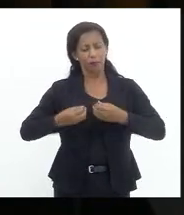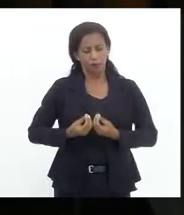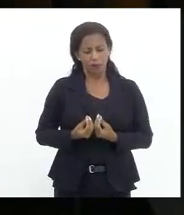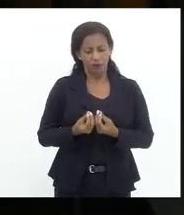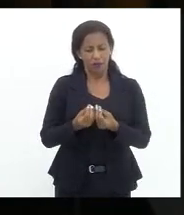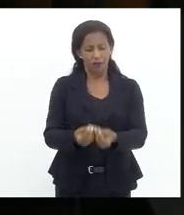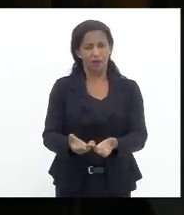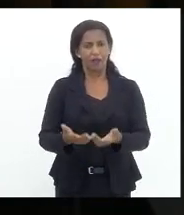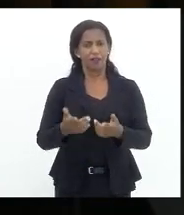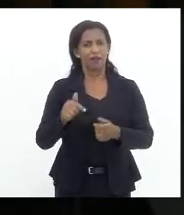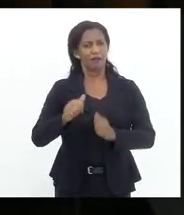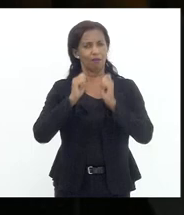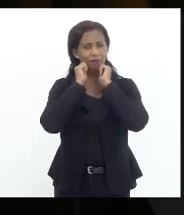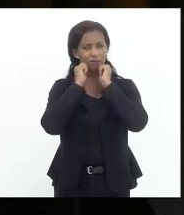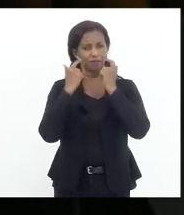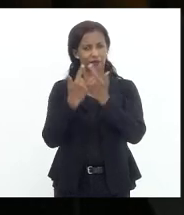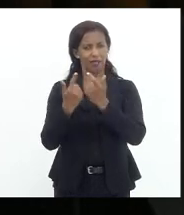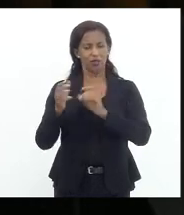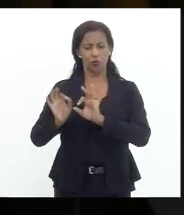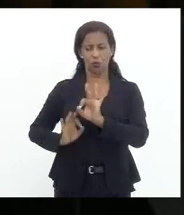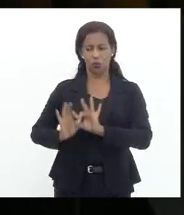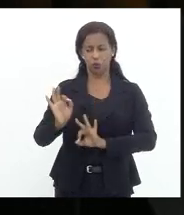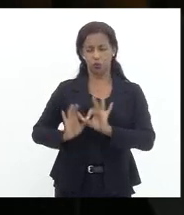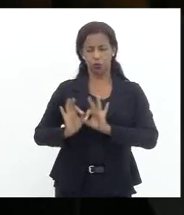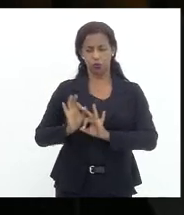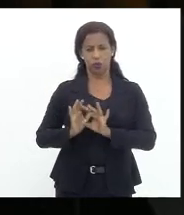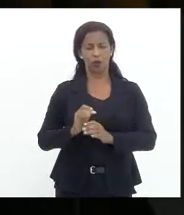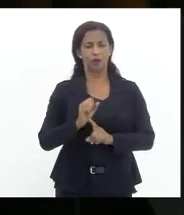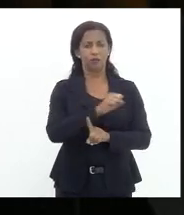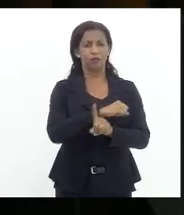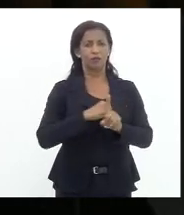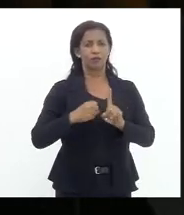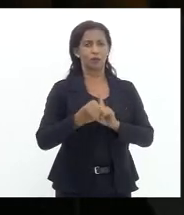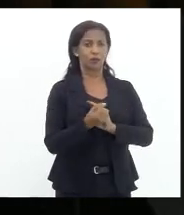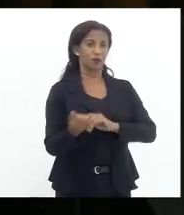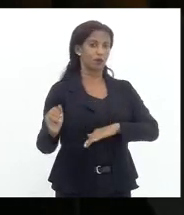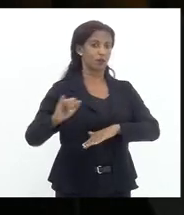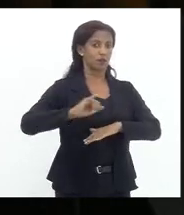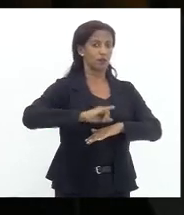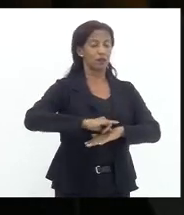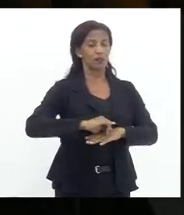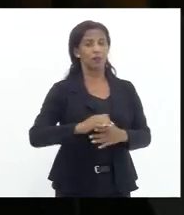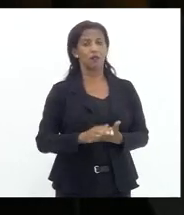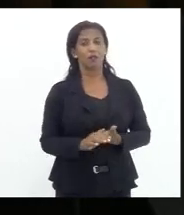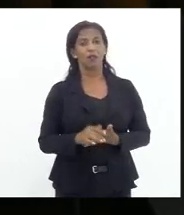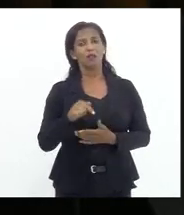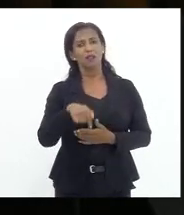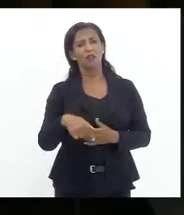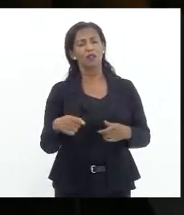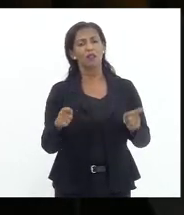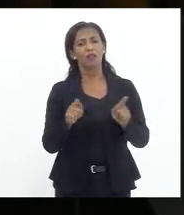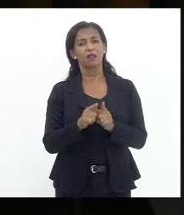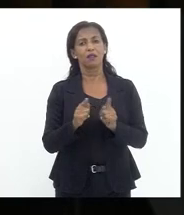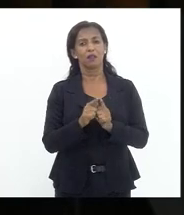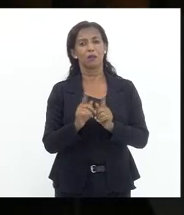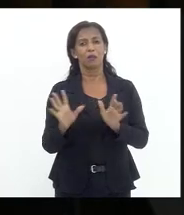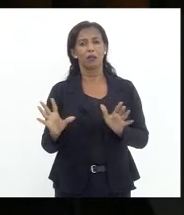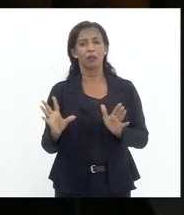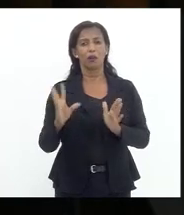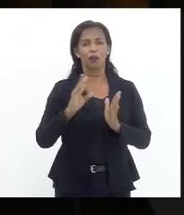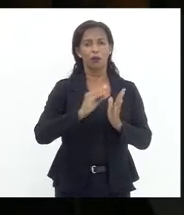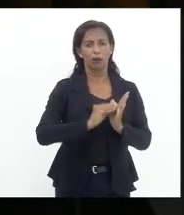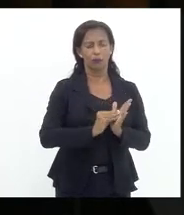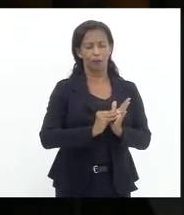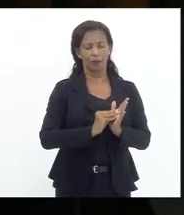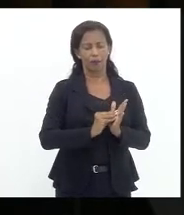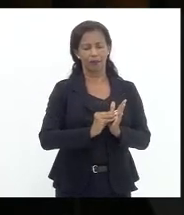que esta casa está fazendo à sociedade fluminense. E queria aqui também complementar a fala